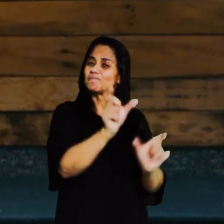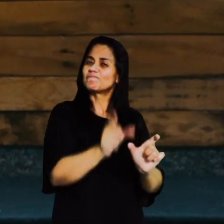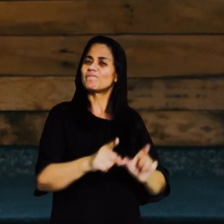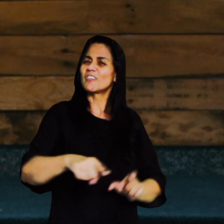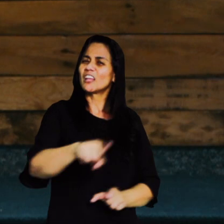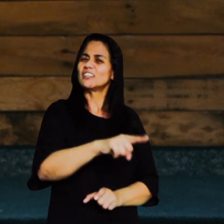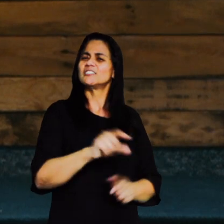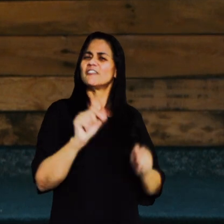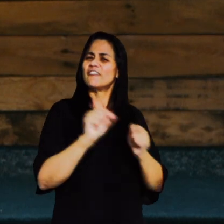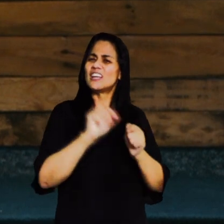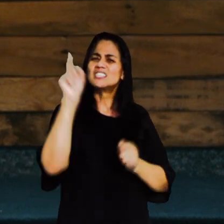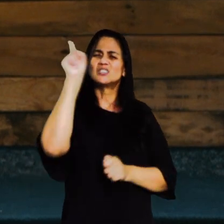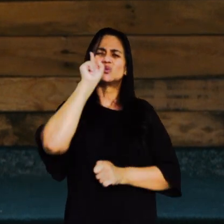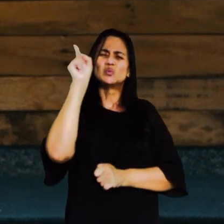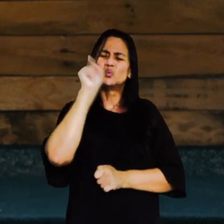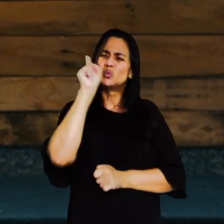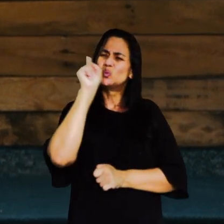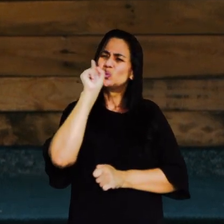regularmente.